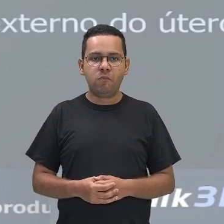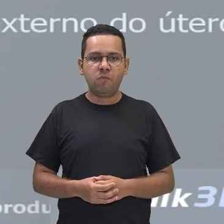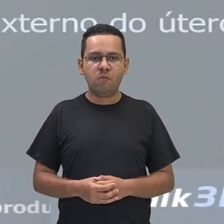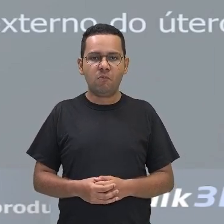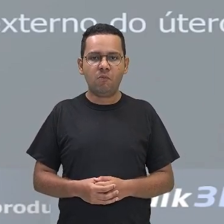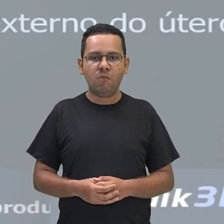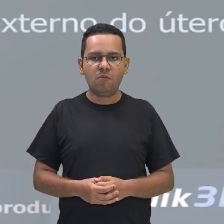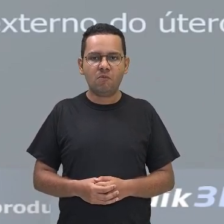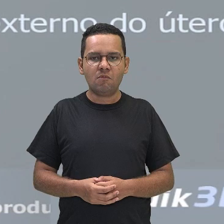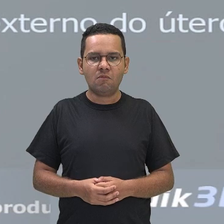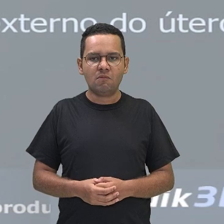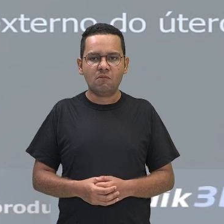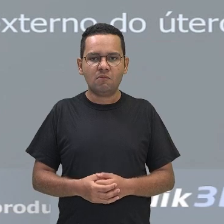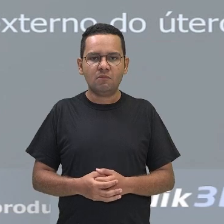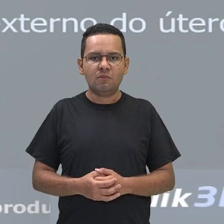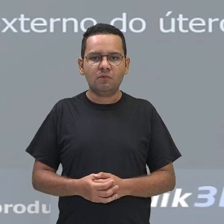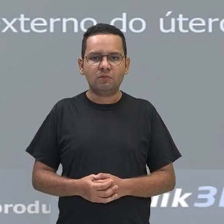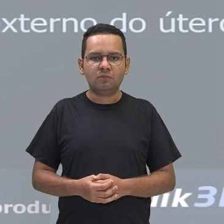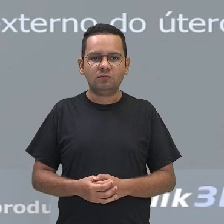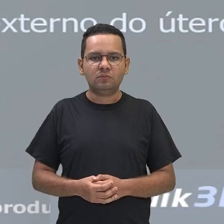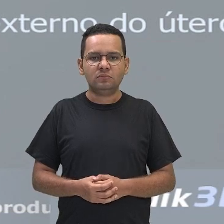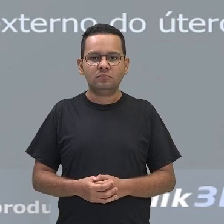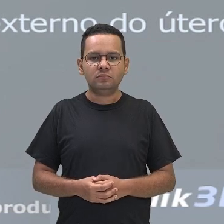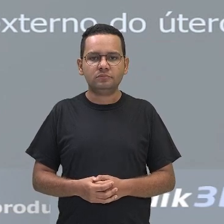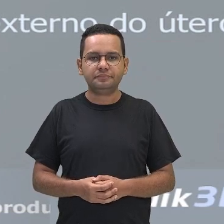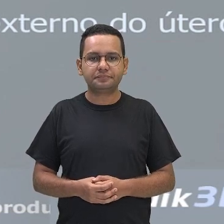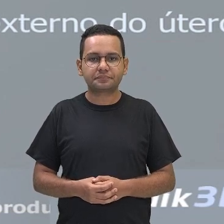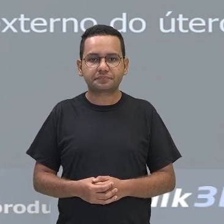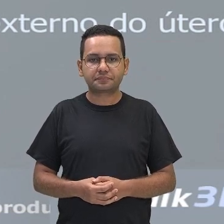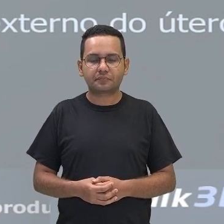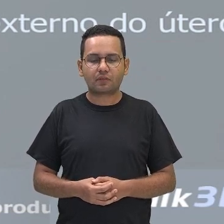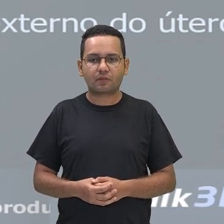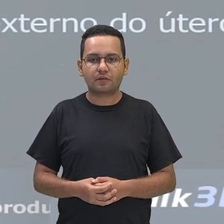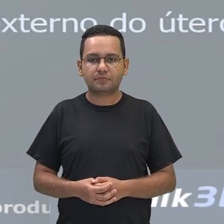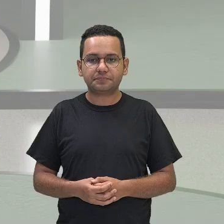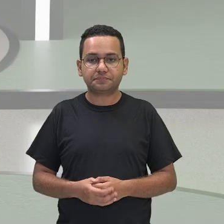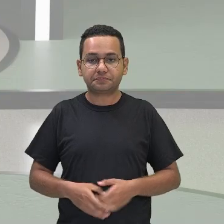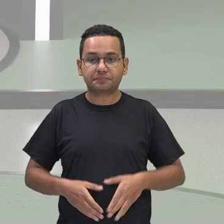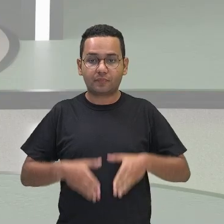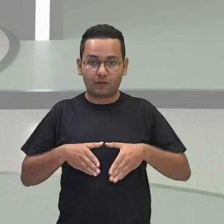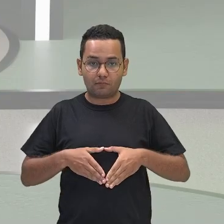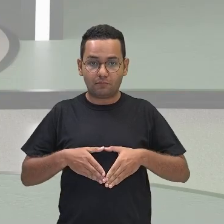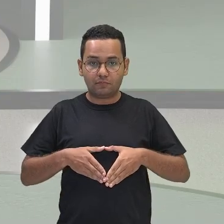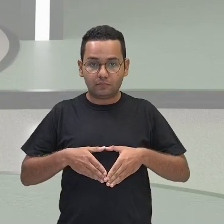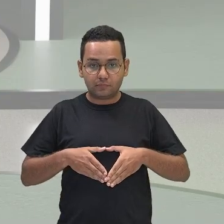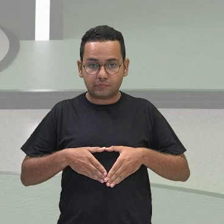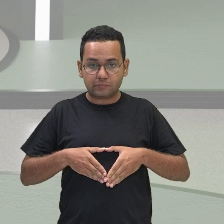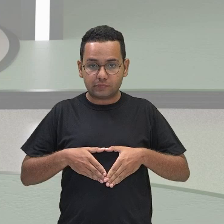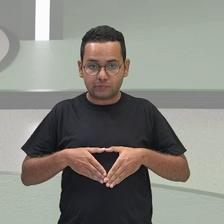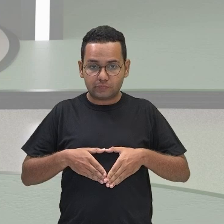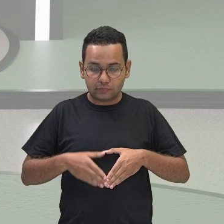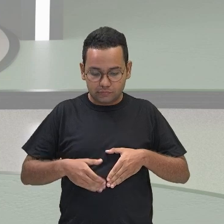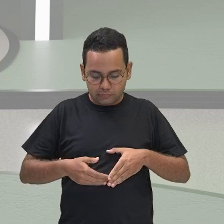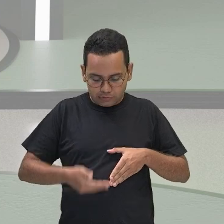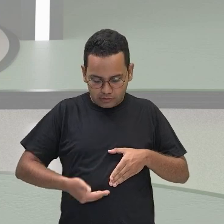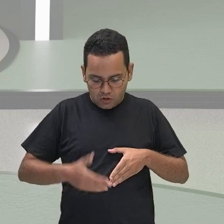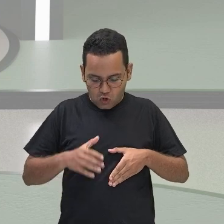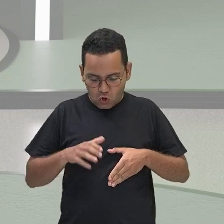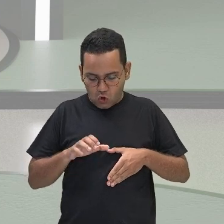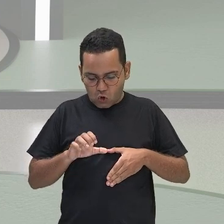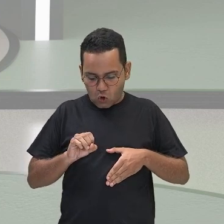Então, em corte, você observa o canal vaginal, o colo do útero,